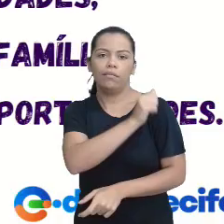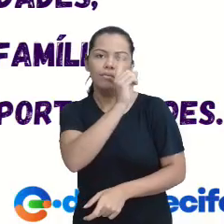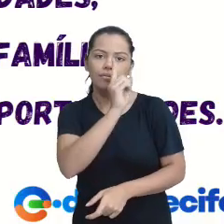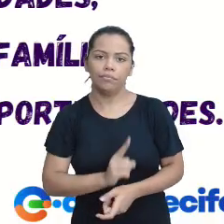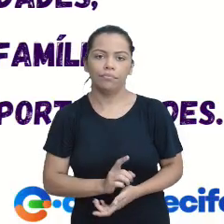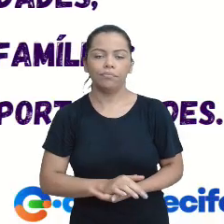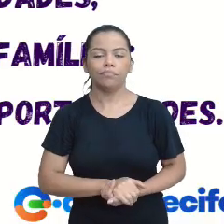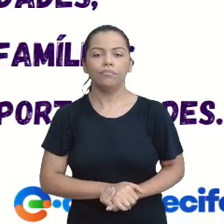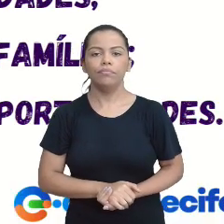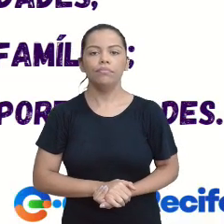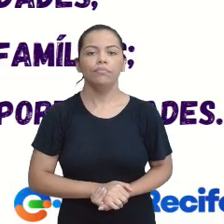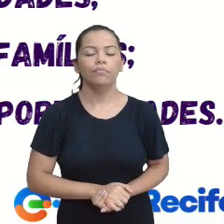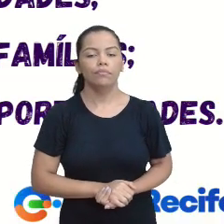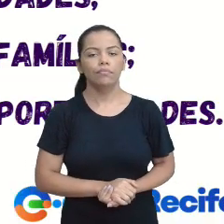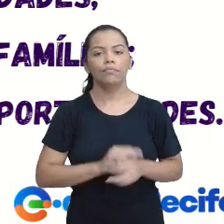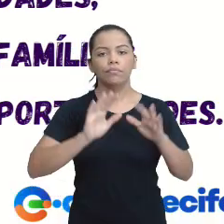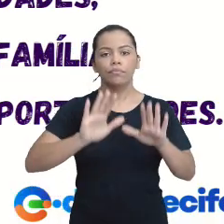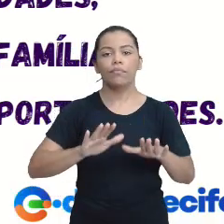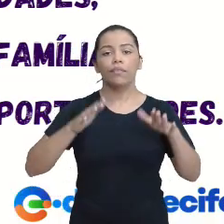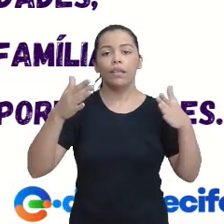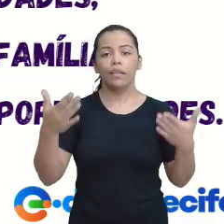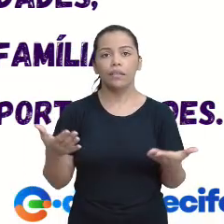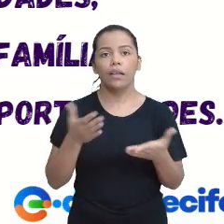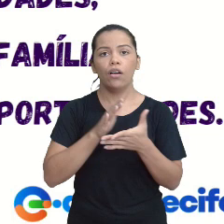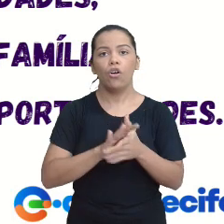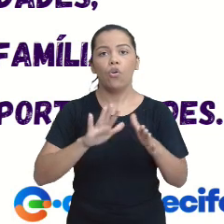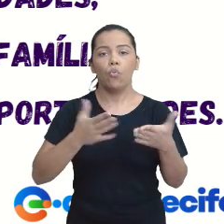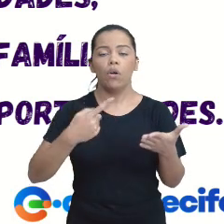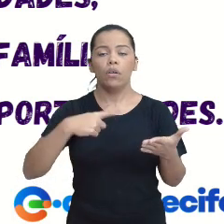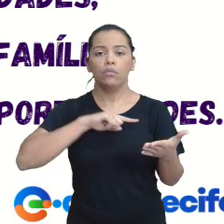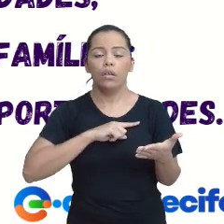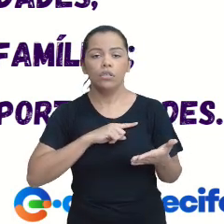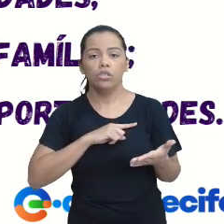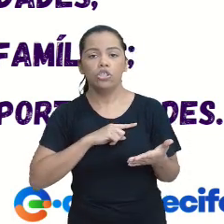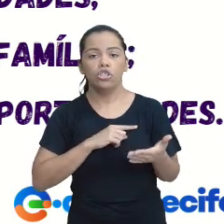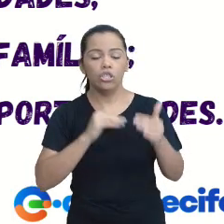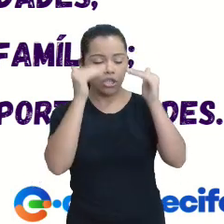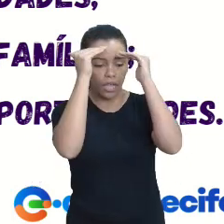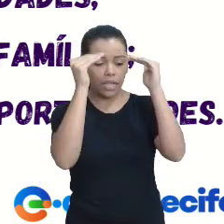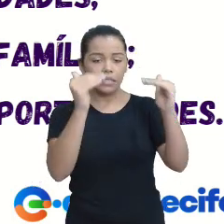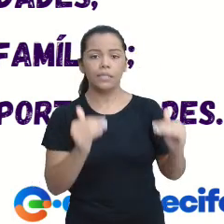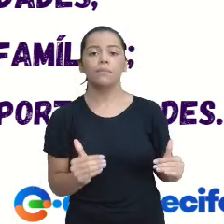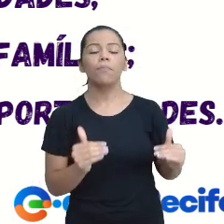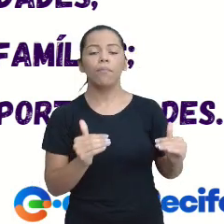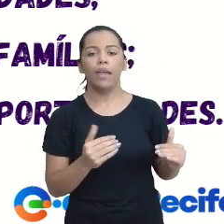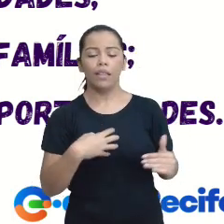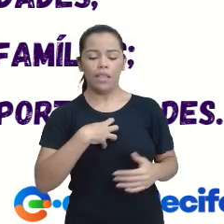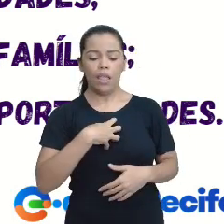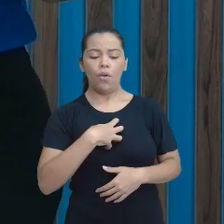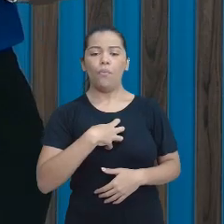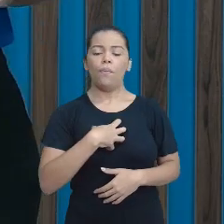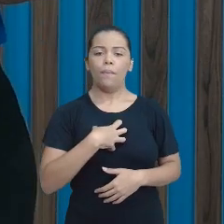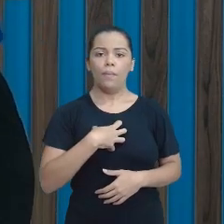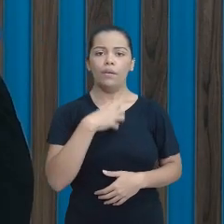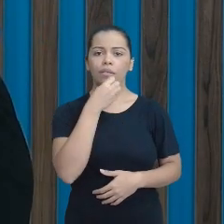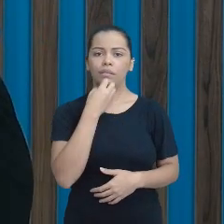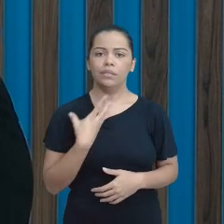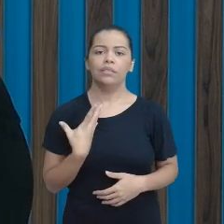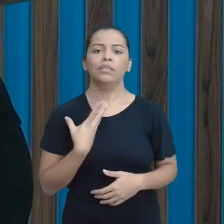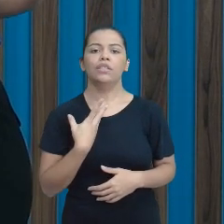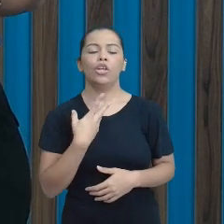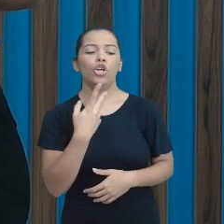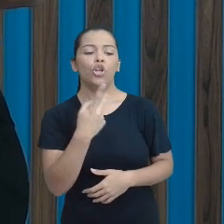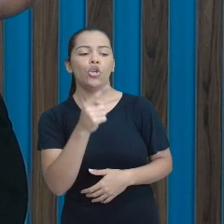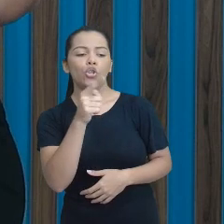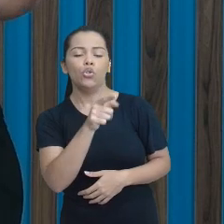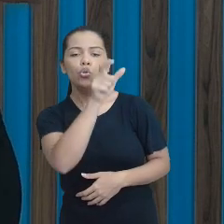Na promoção da equidade, né? Então, quando a gente respeita o bem-estar, quando a gente percebe como o